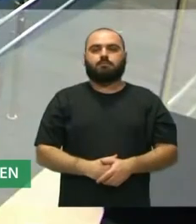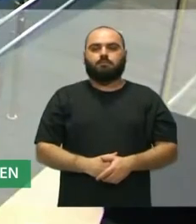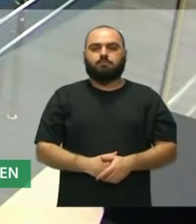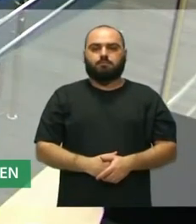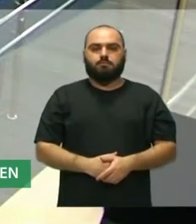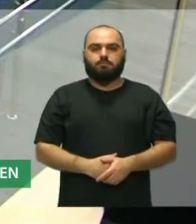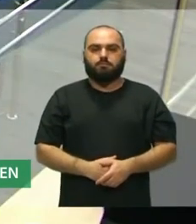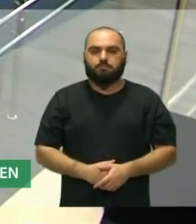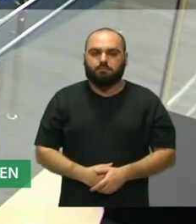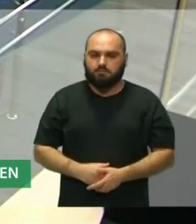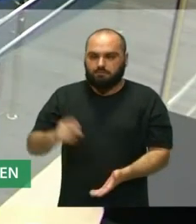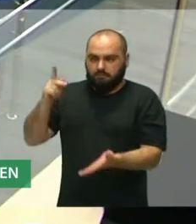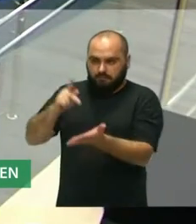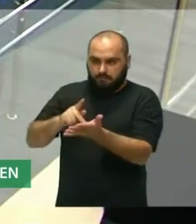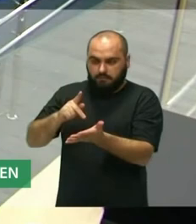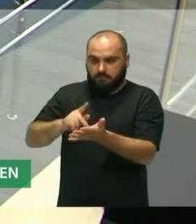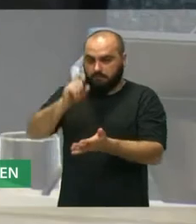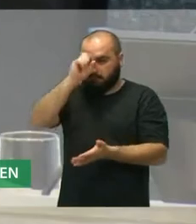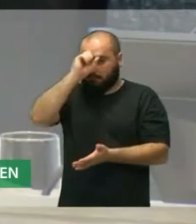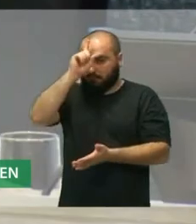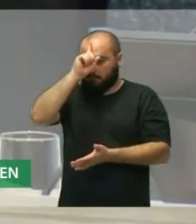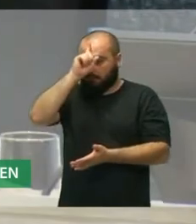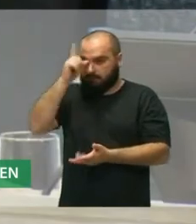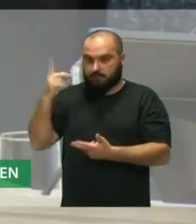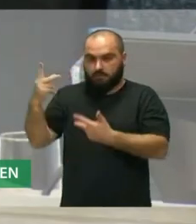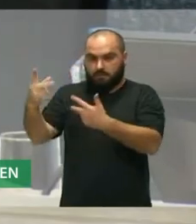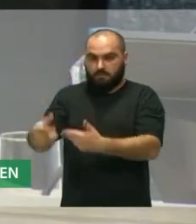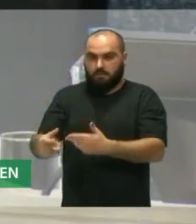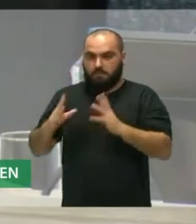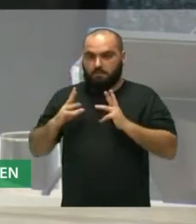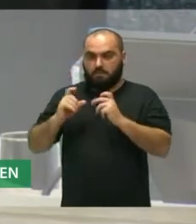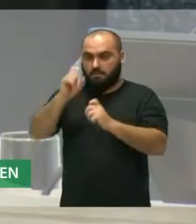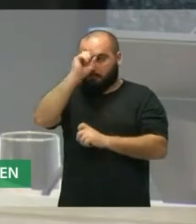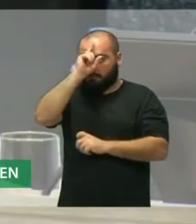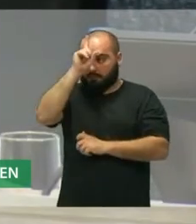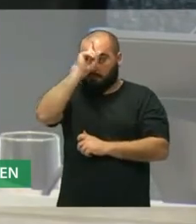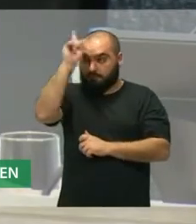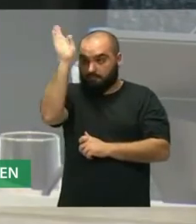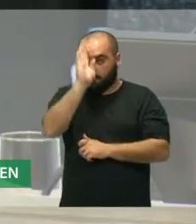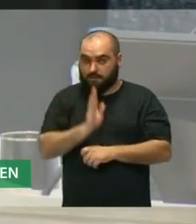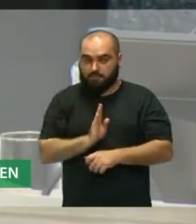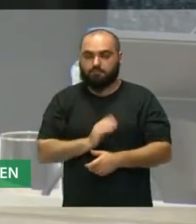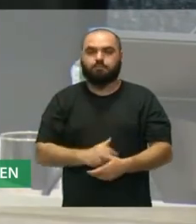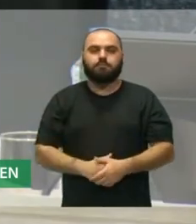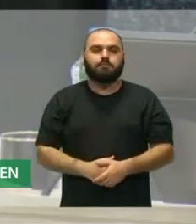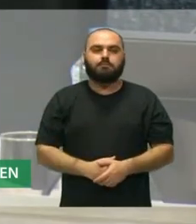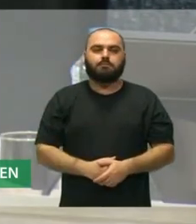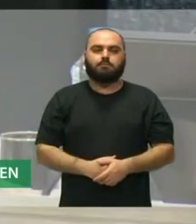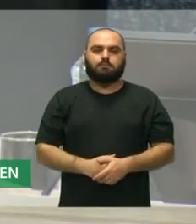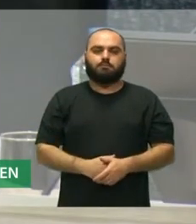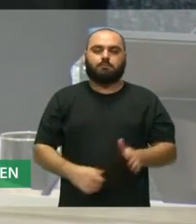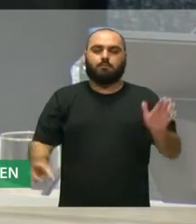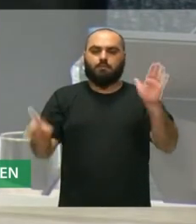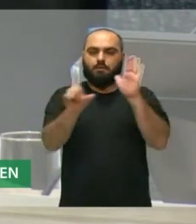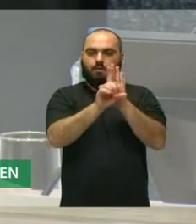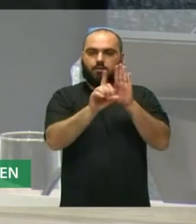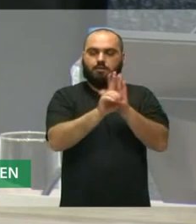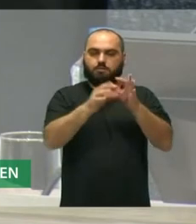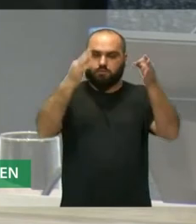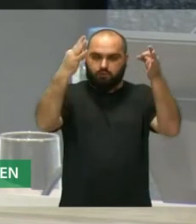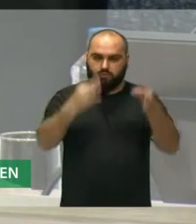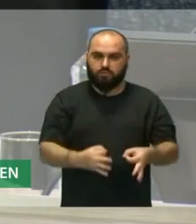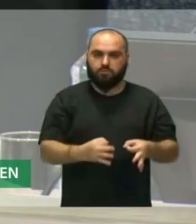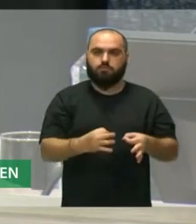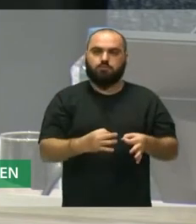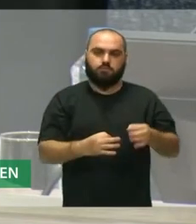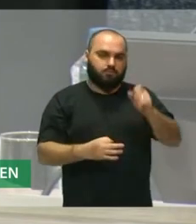Na verdade, acho que o Marieta está na mesma condição de todos os hospitais filantrópicos do Brasil. a lei é justa, o aumento do piso